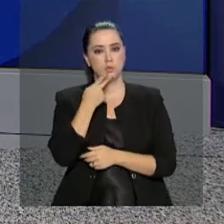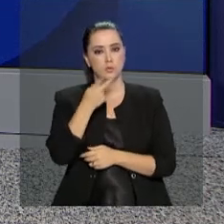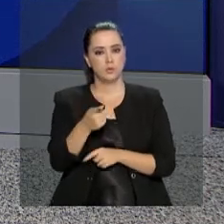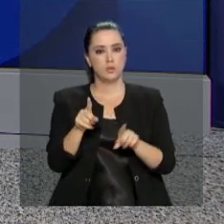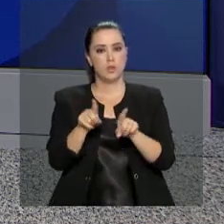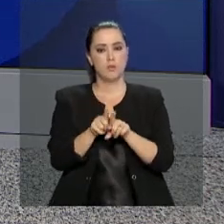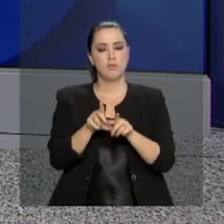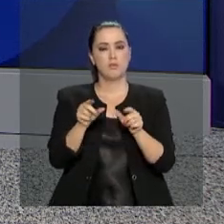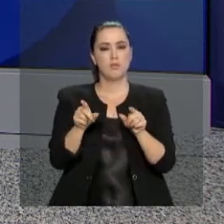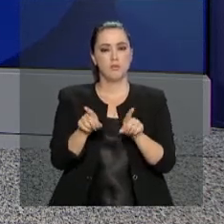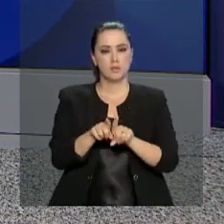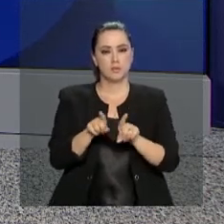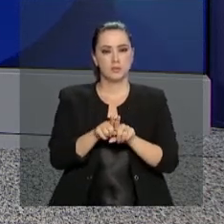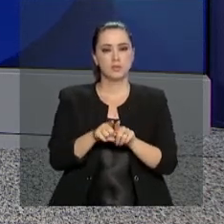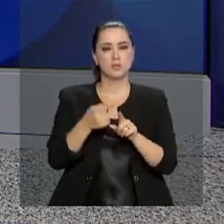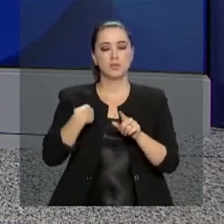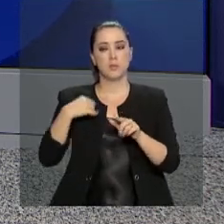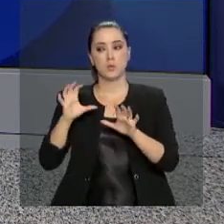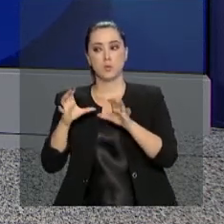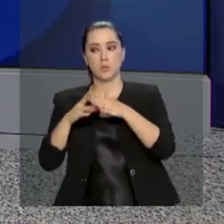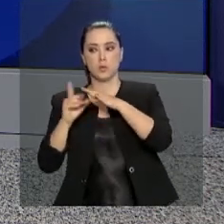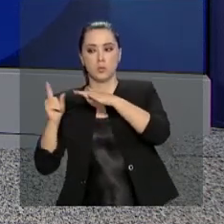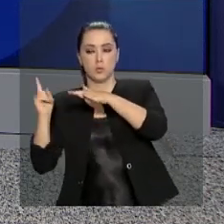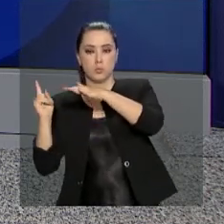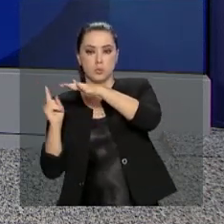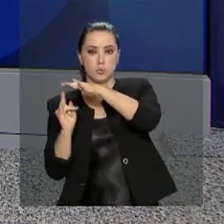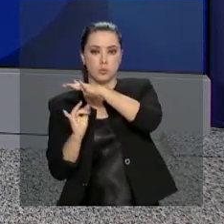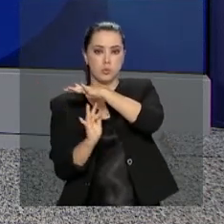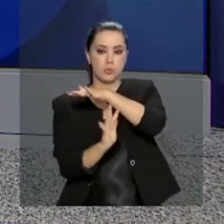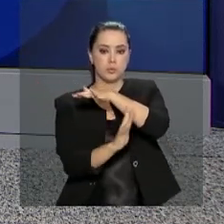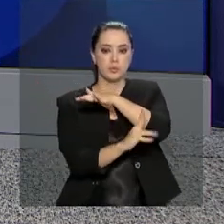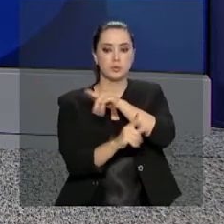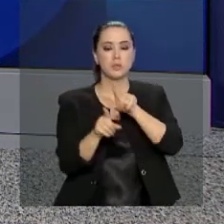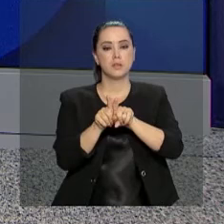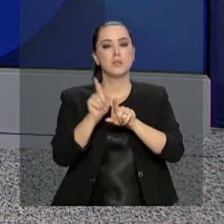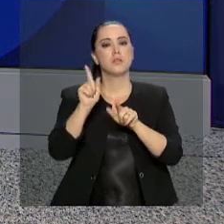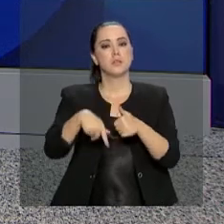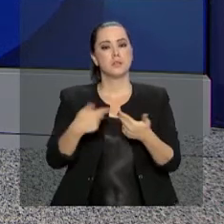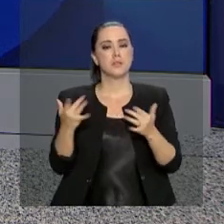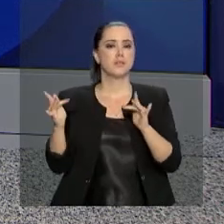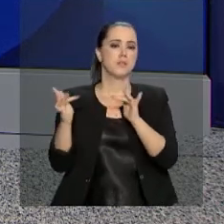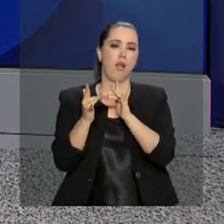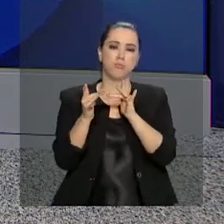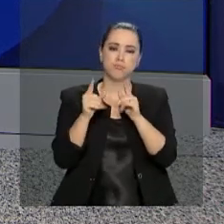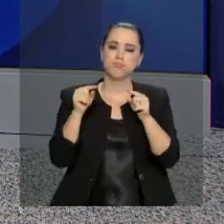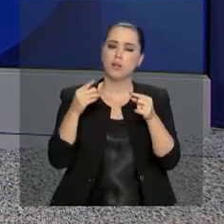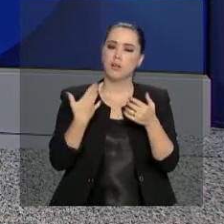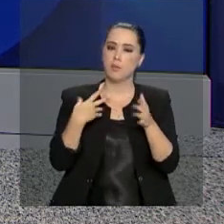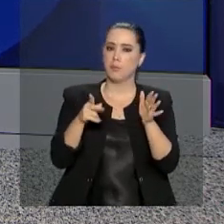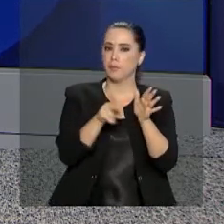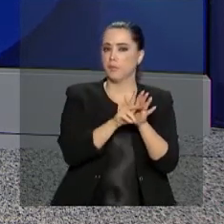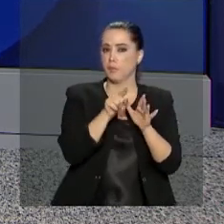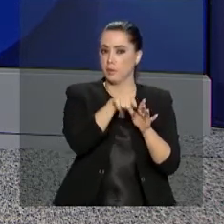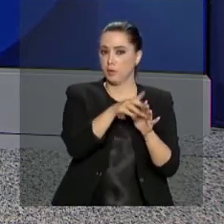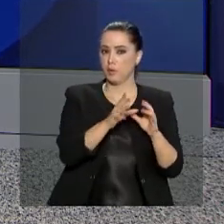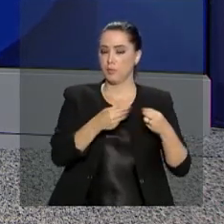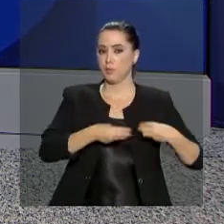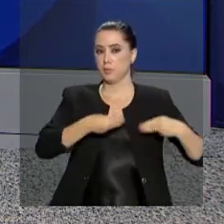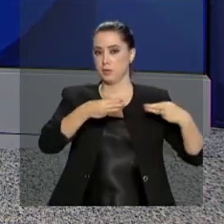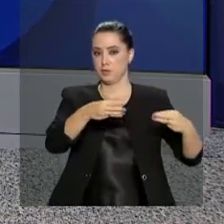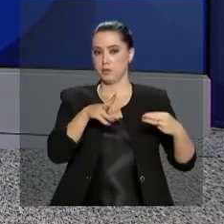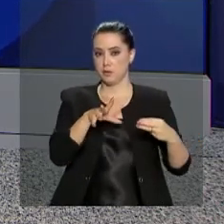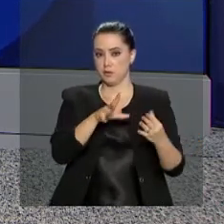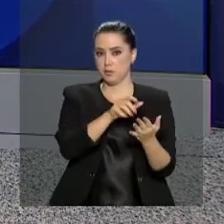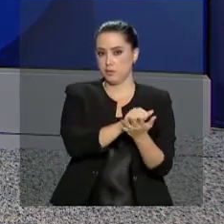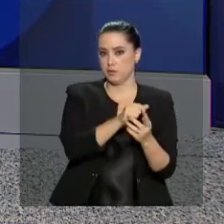falou também sobre a imigração dos venezuelanos tema que está diretamente ligado à pasta que o general vai assumir já que o